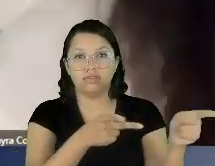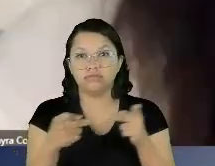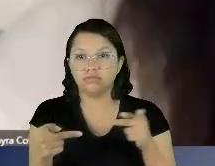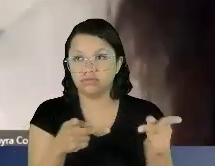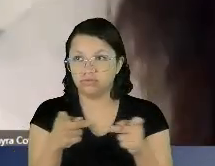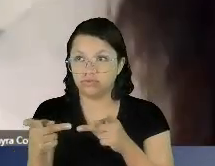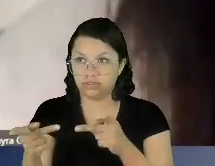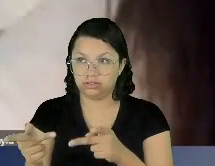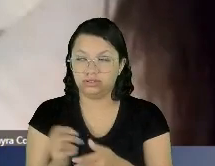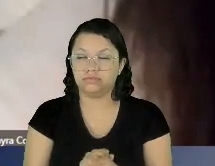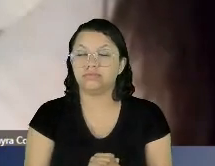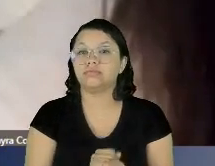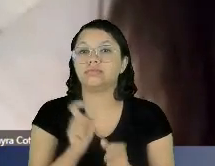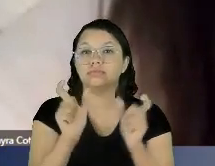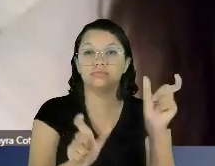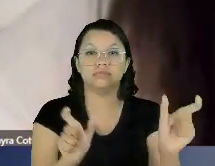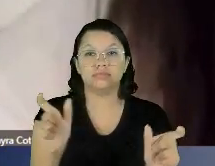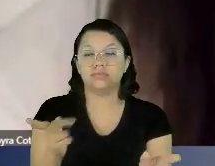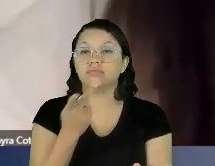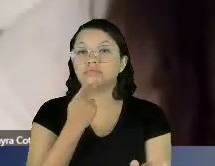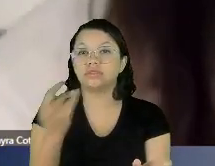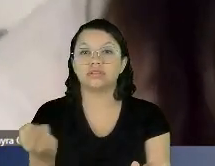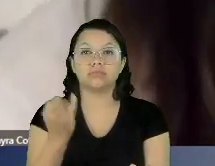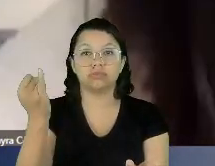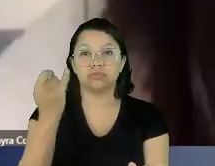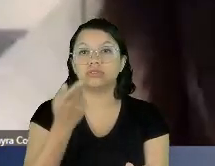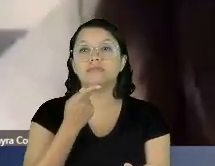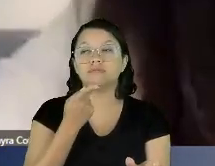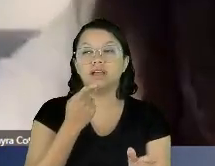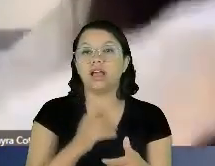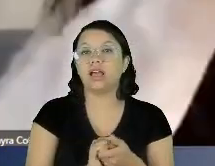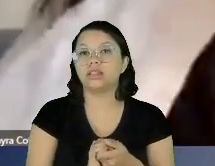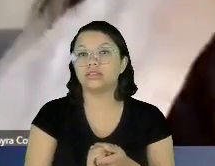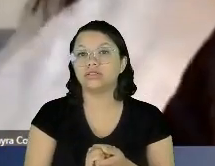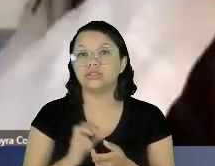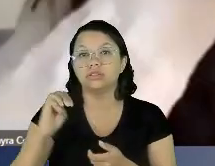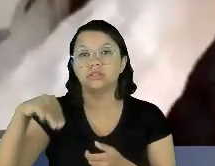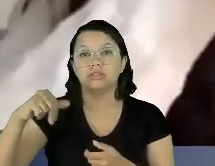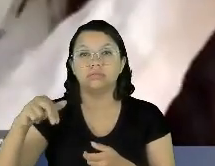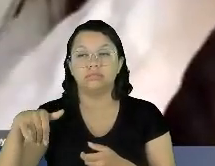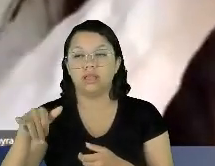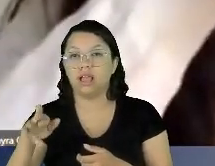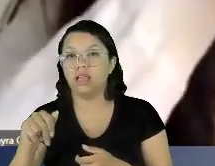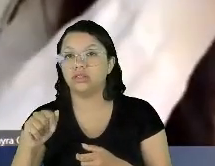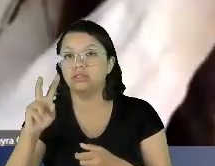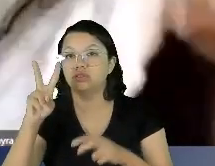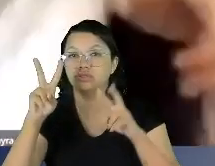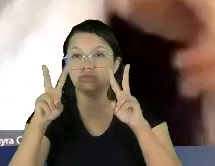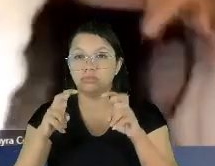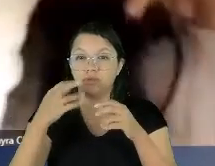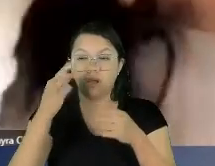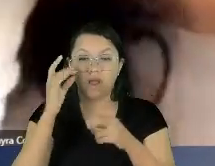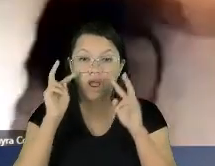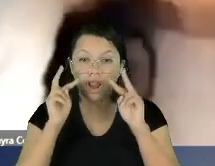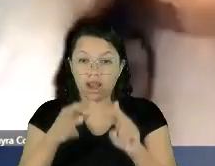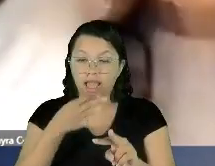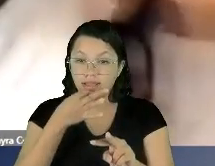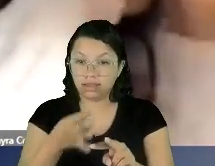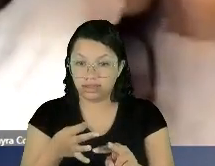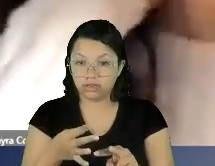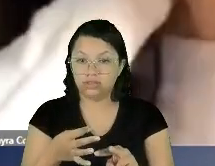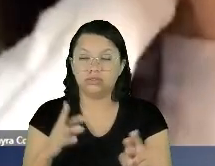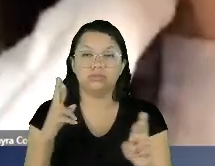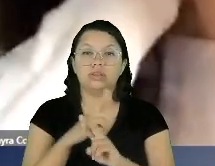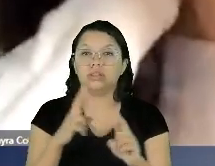convidadas, e está dizendo aqui da importância da fala de Mayra sobre o olhar crítico de usar o